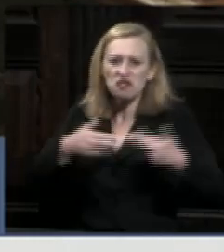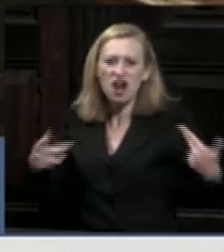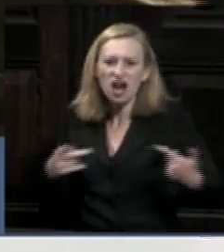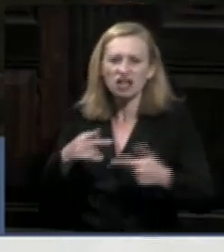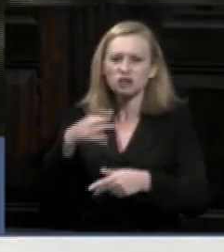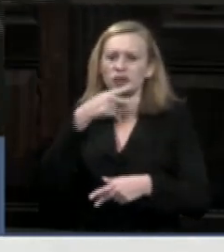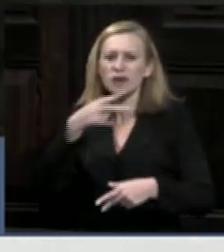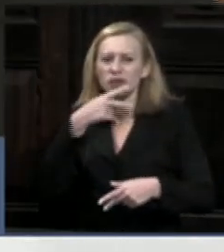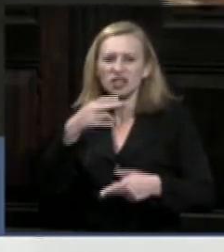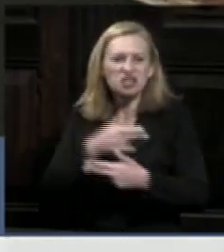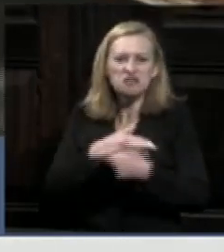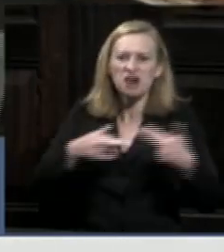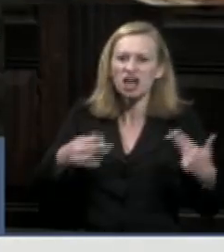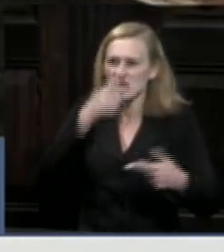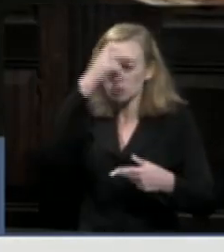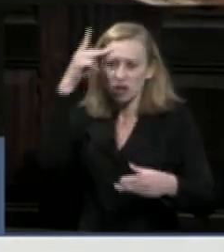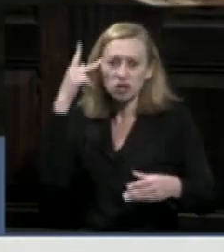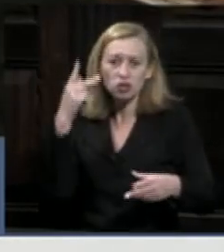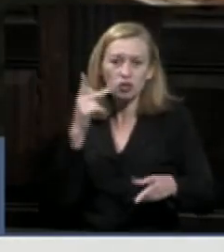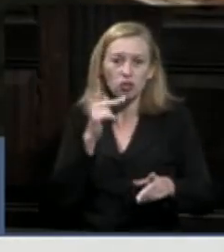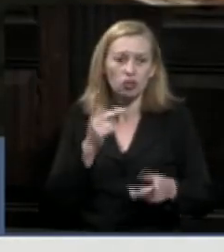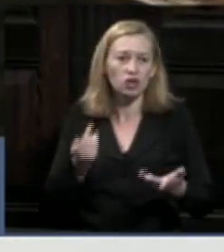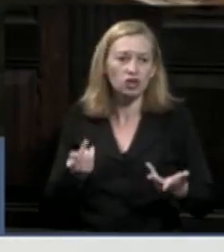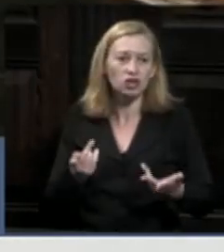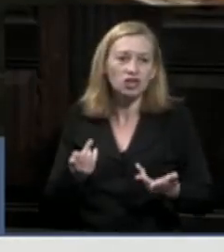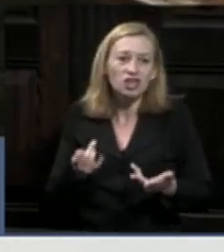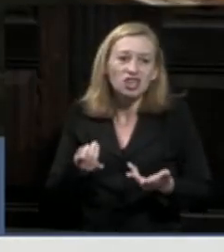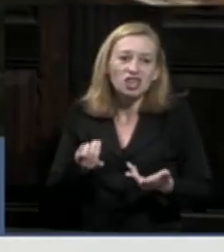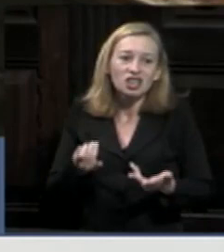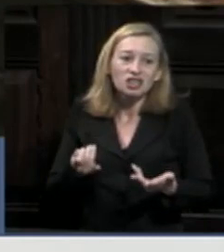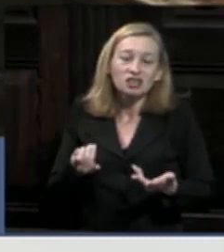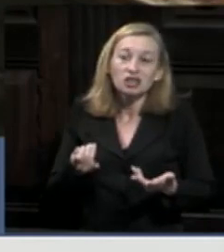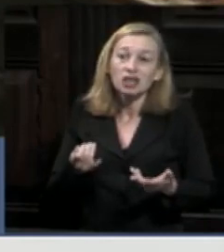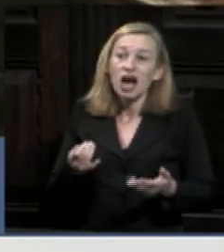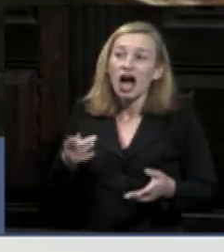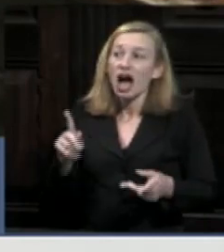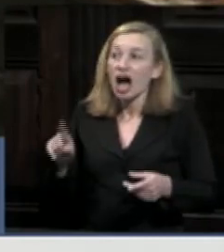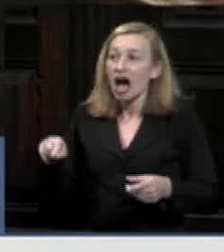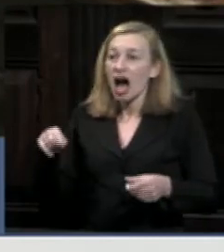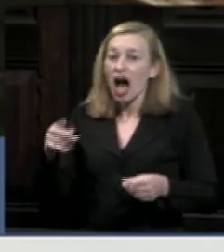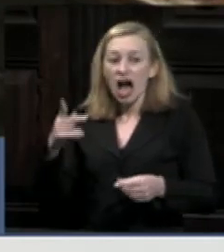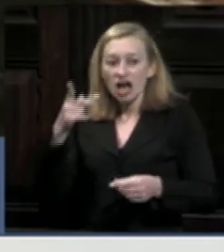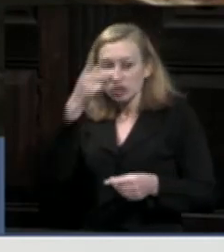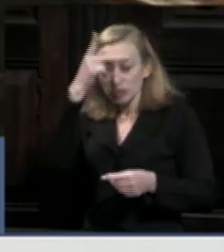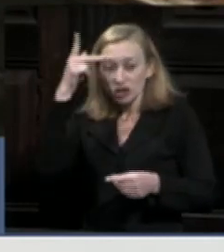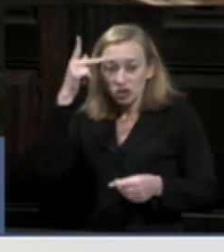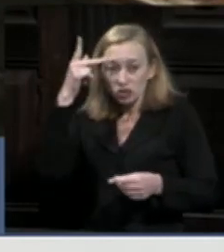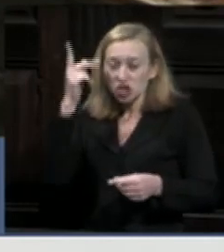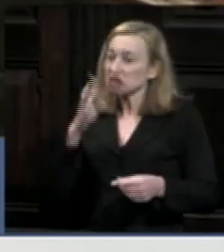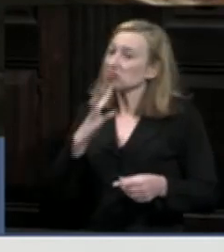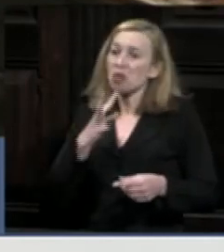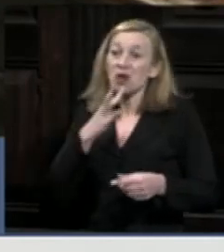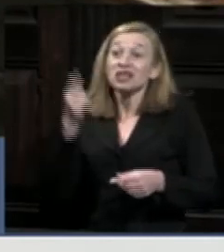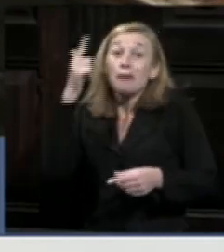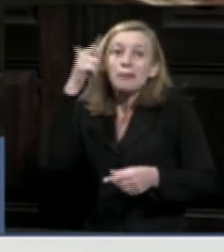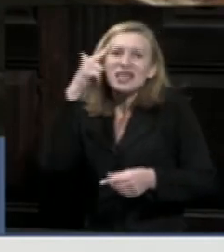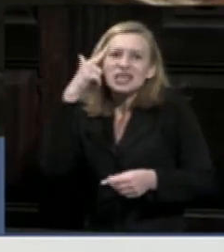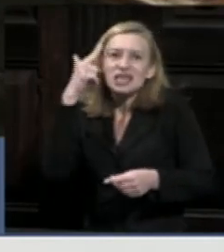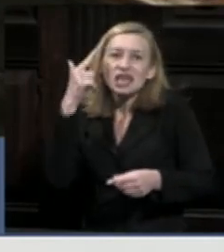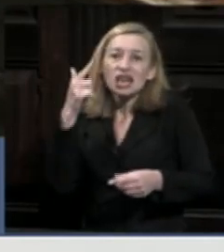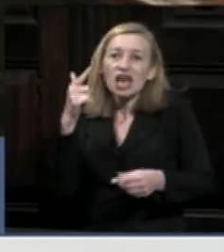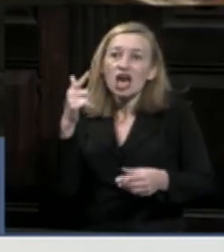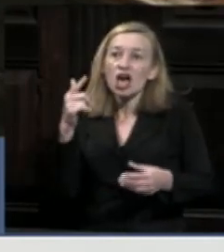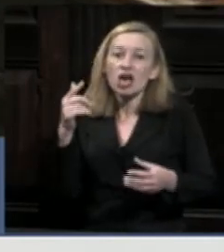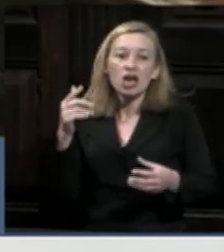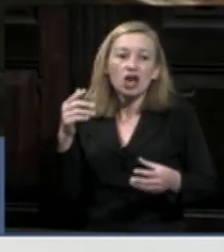grande parte da mídia acaba criando no imaginário das pessoas um monstro que jair bolsonaro está